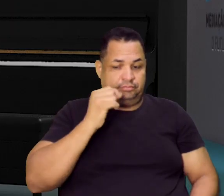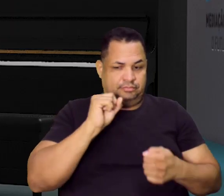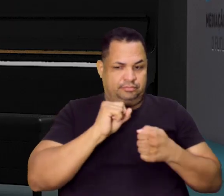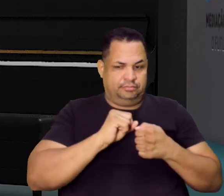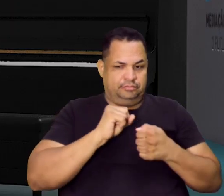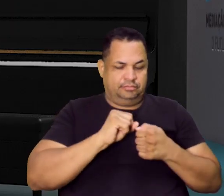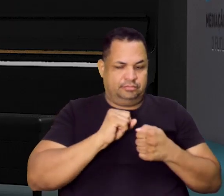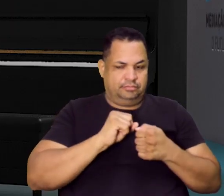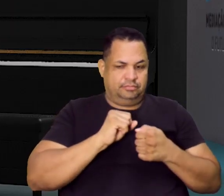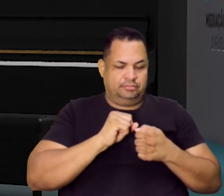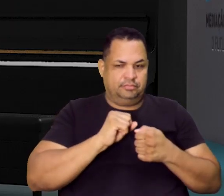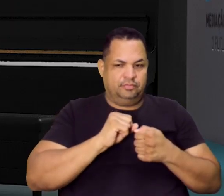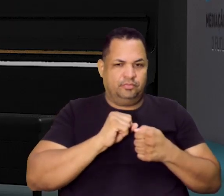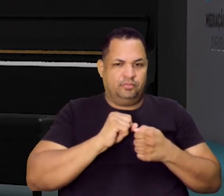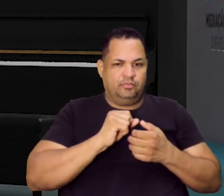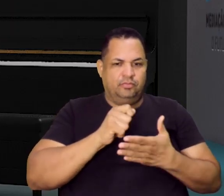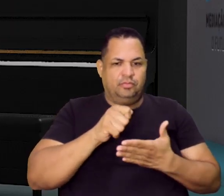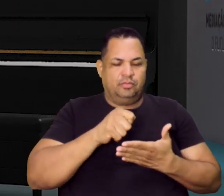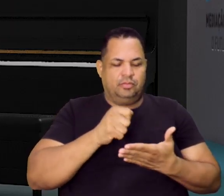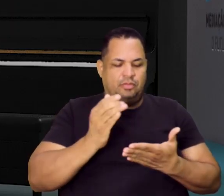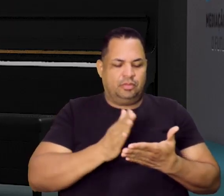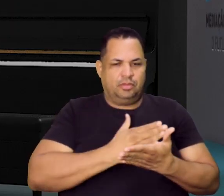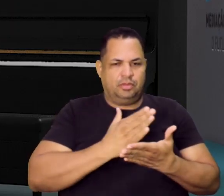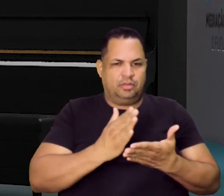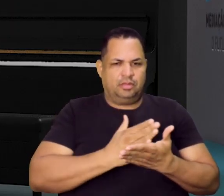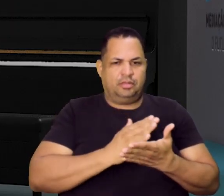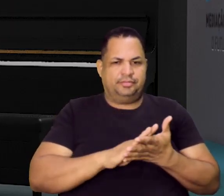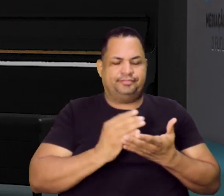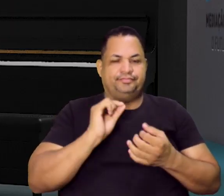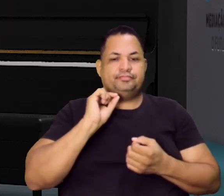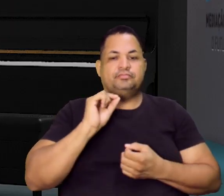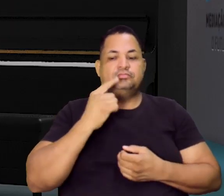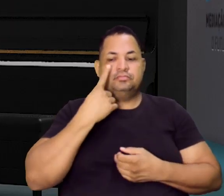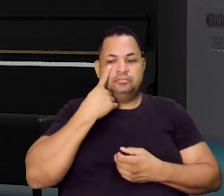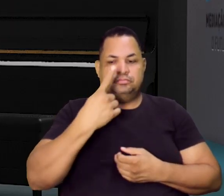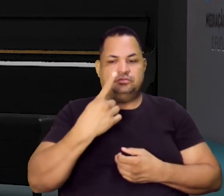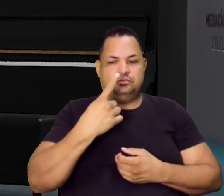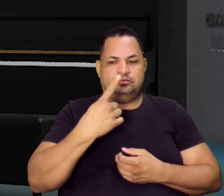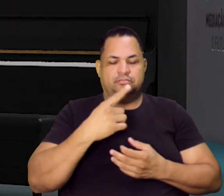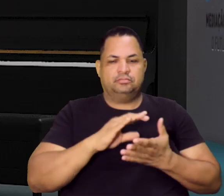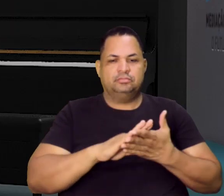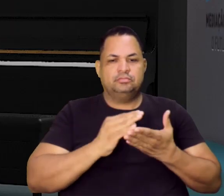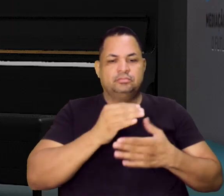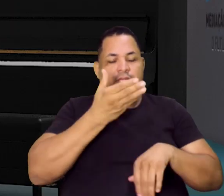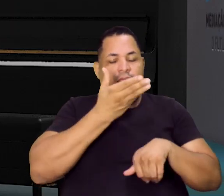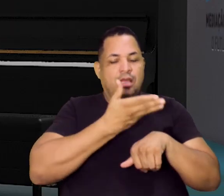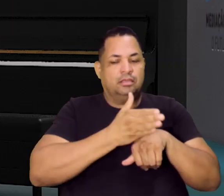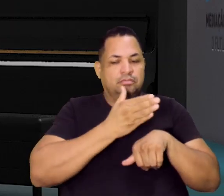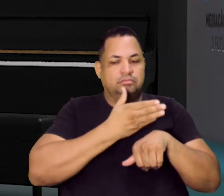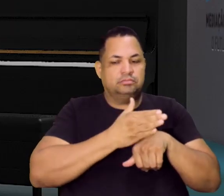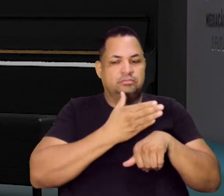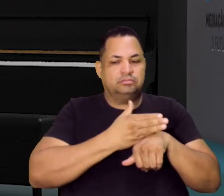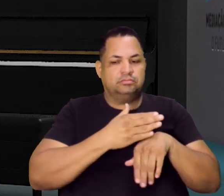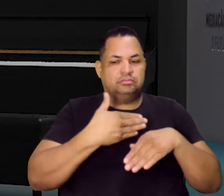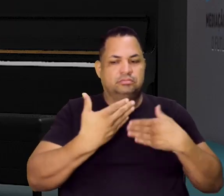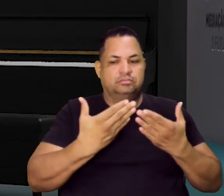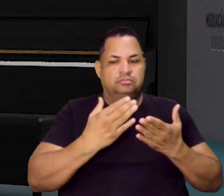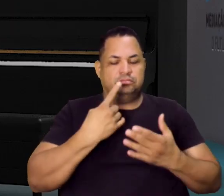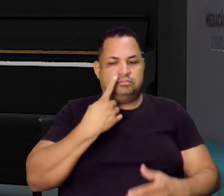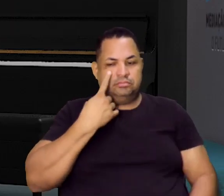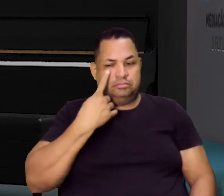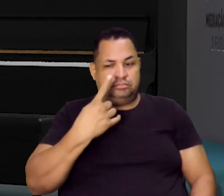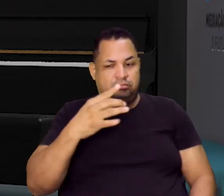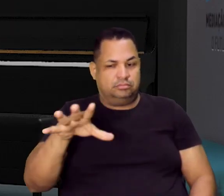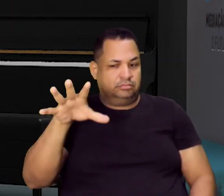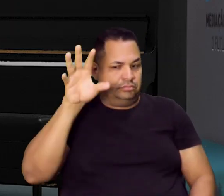fazer aí no caderno uma anotação sobre o que você observou, para ir treinando, né? Não adianta só vocês me